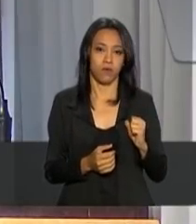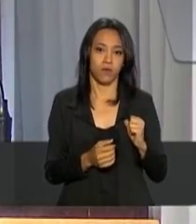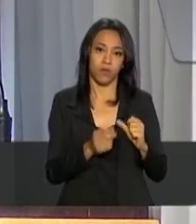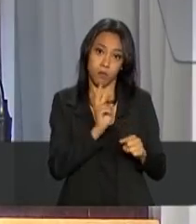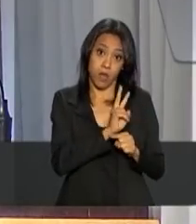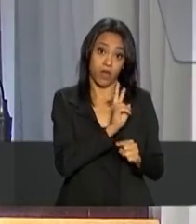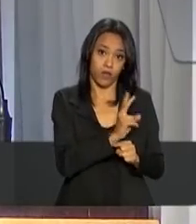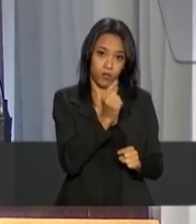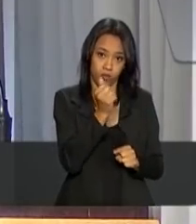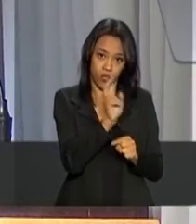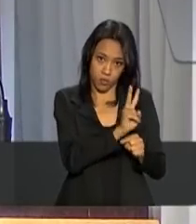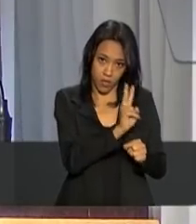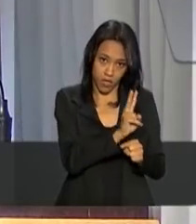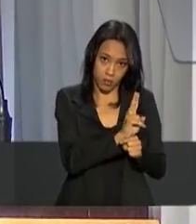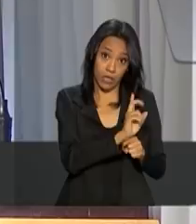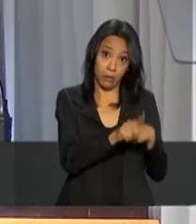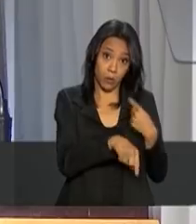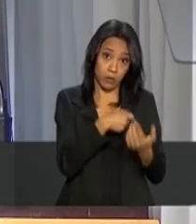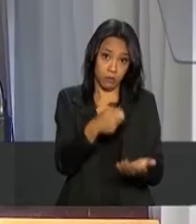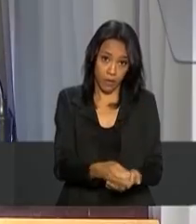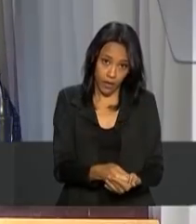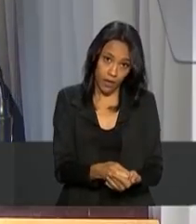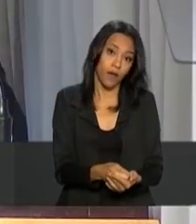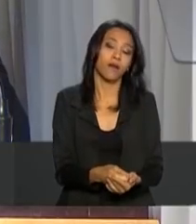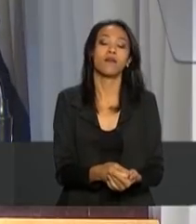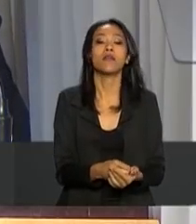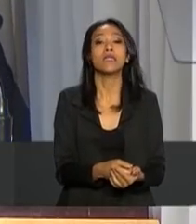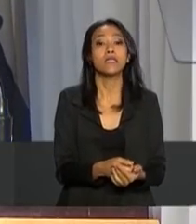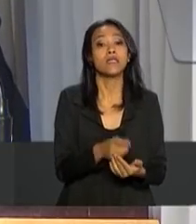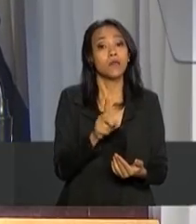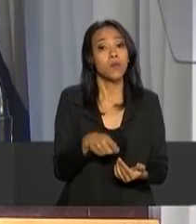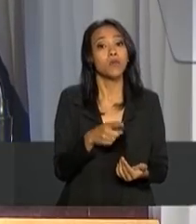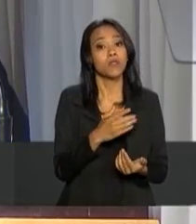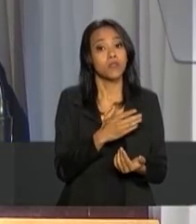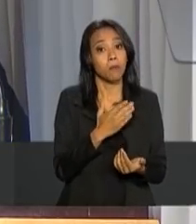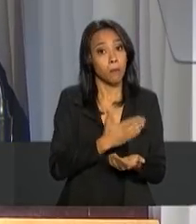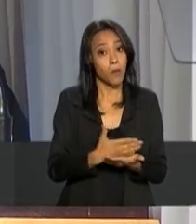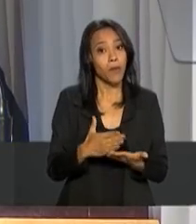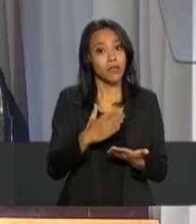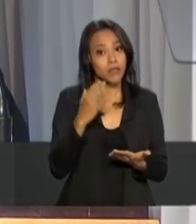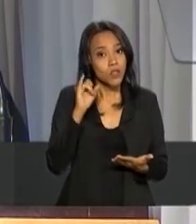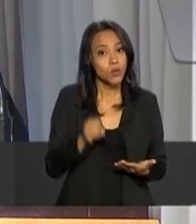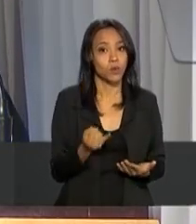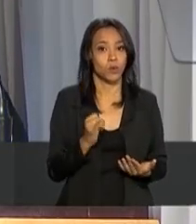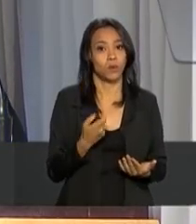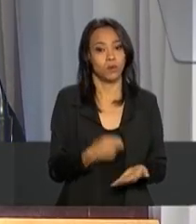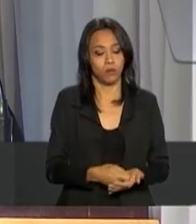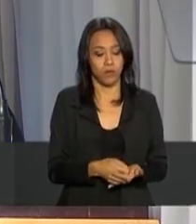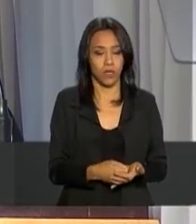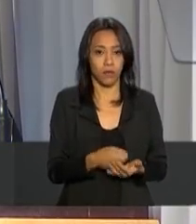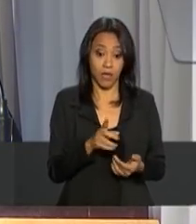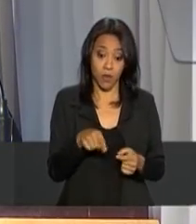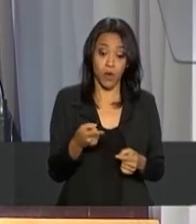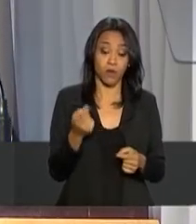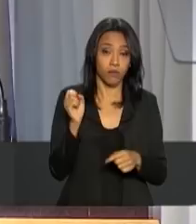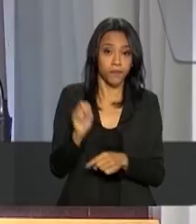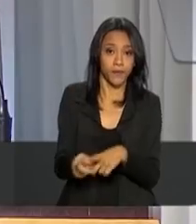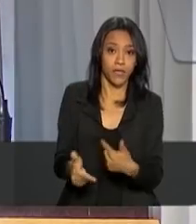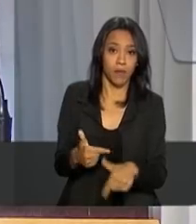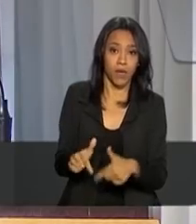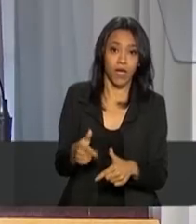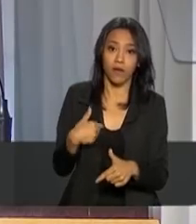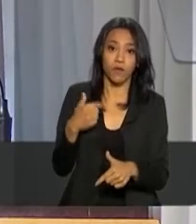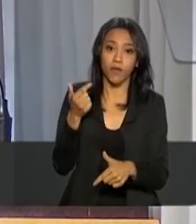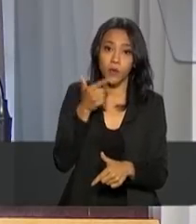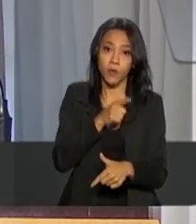poder pagar depois, até um certo valor, não se paga juros. É? Não se paga juros. Depois, quando ele for trabalhar, ele não vai pagar